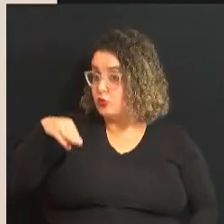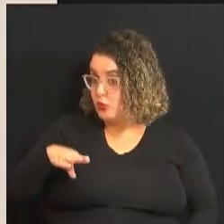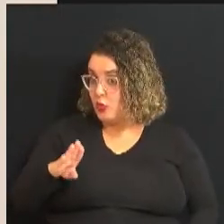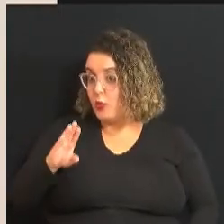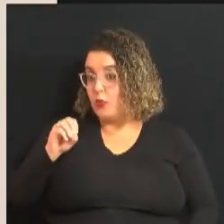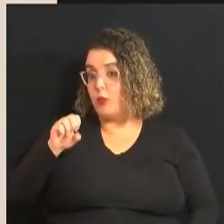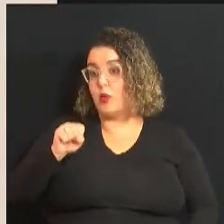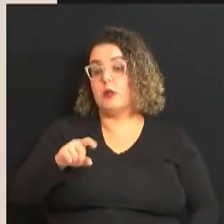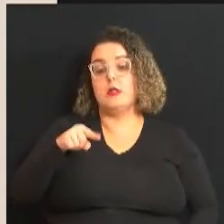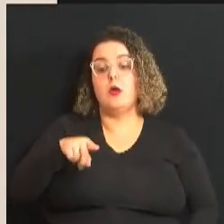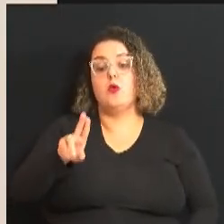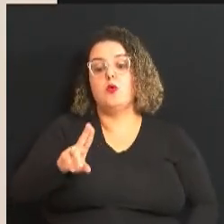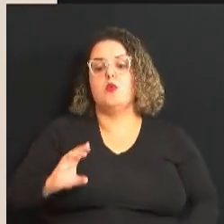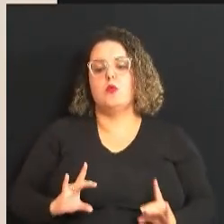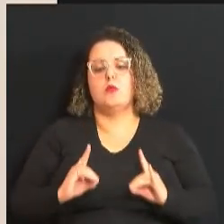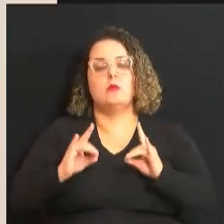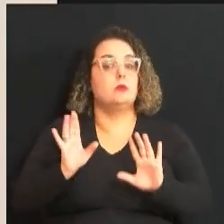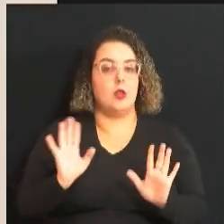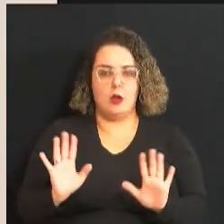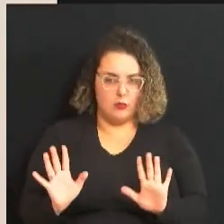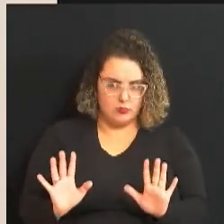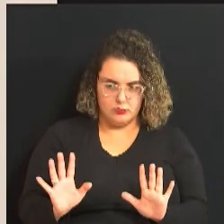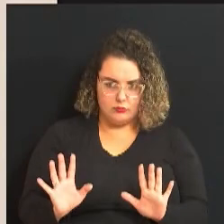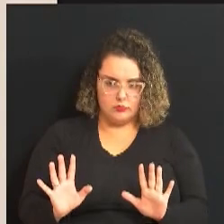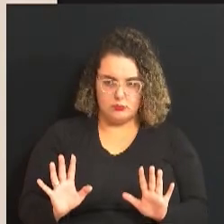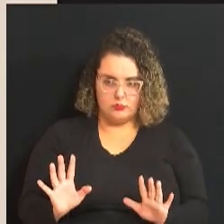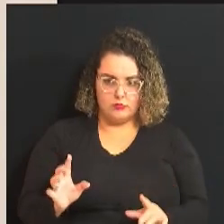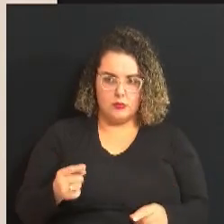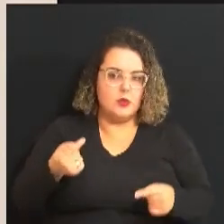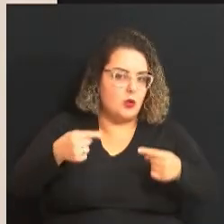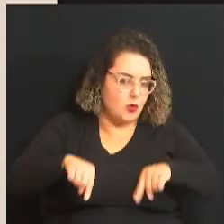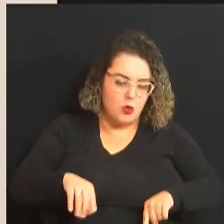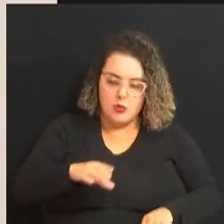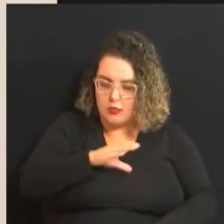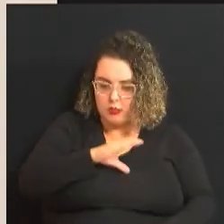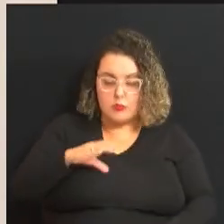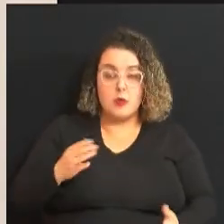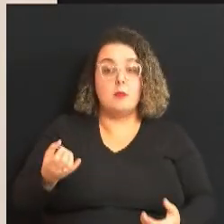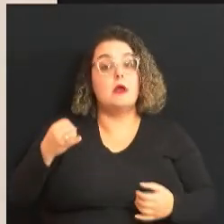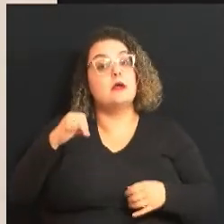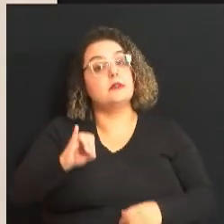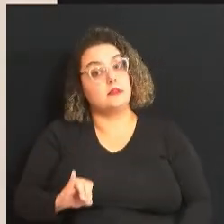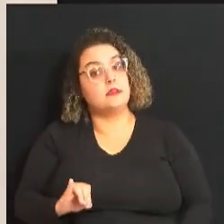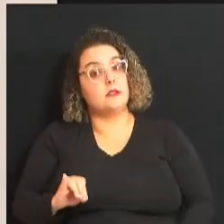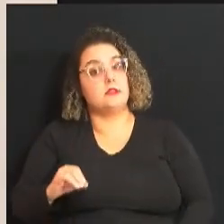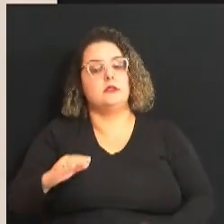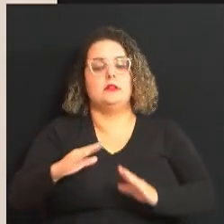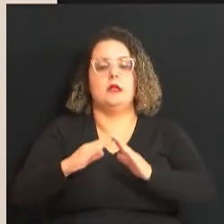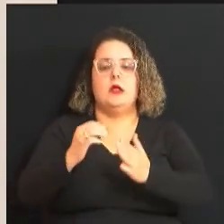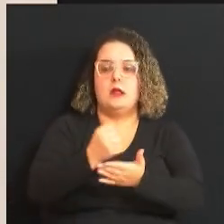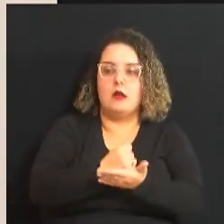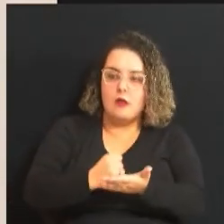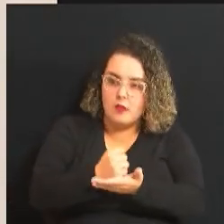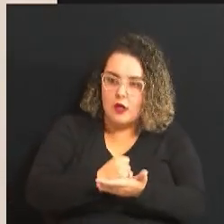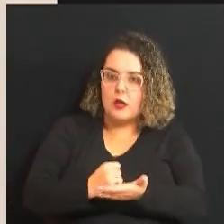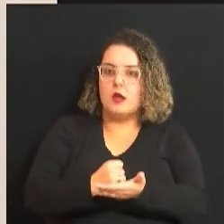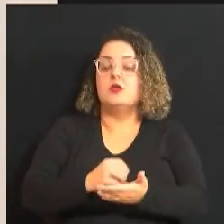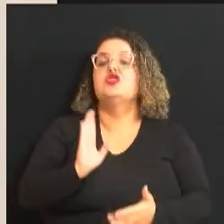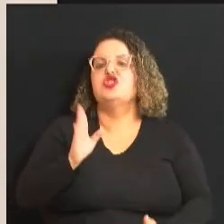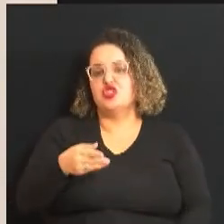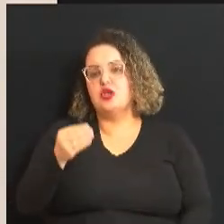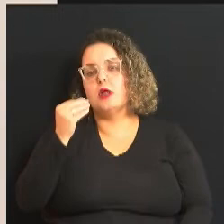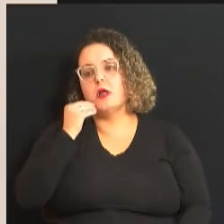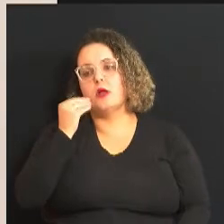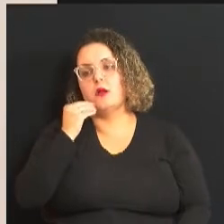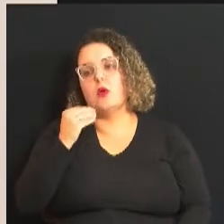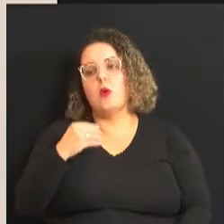hormônio aqui. Não, você não pode usar esse hormônio, isso é uma contraindicação clínica. Mas se está na farmácia, ele já foi testado o